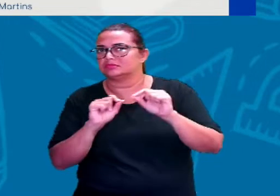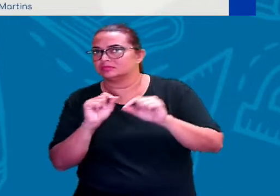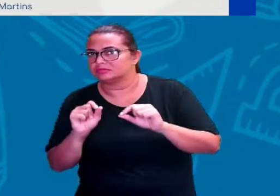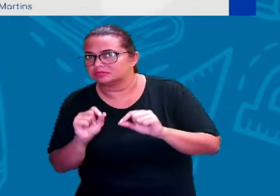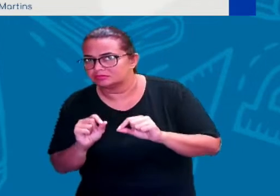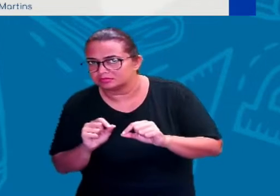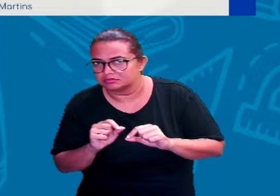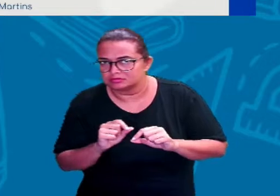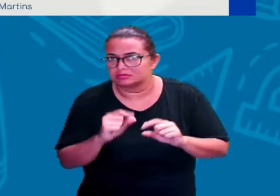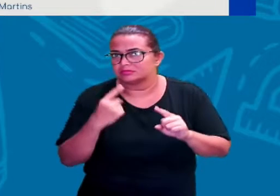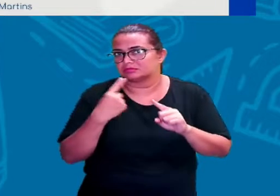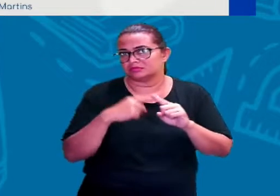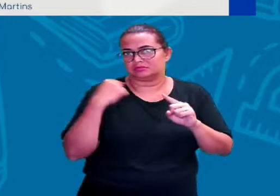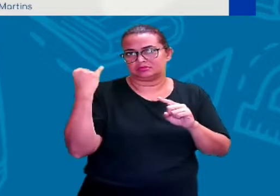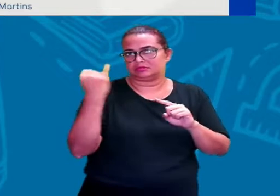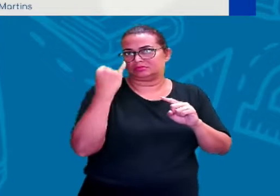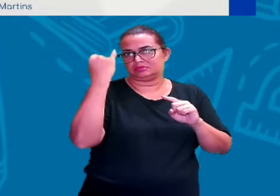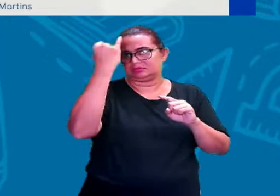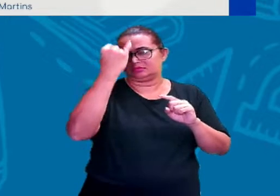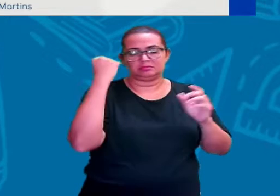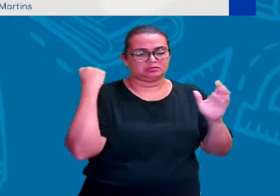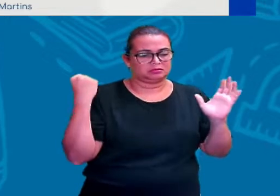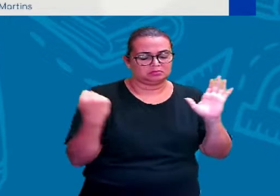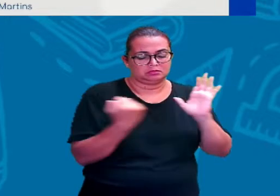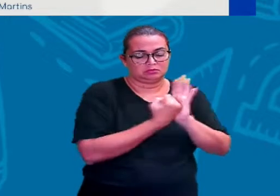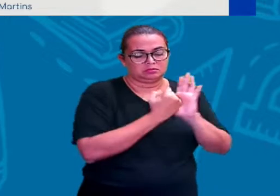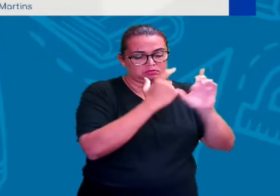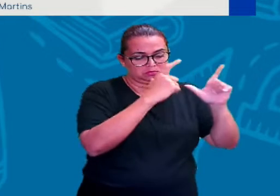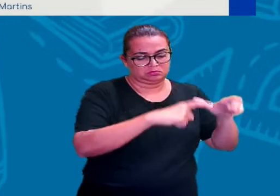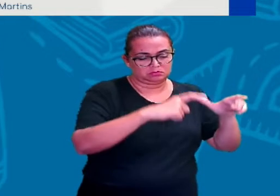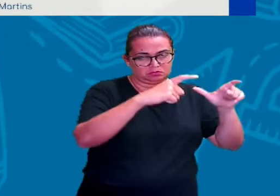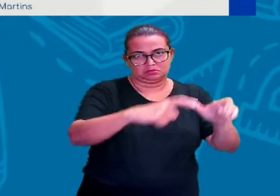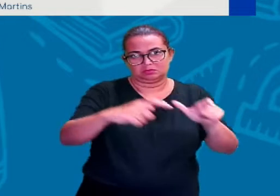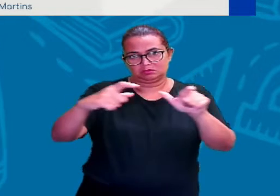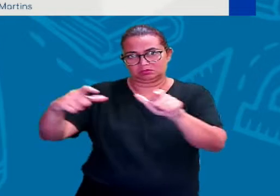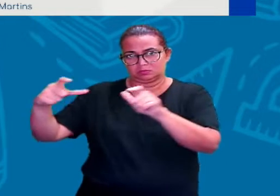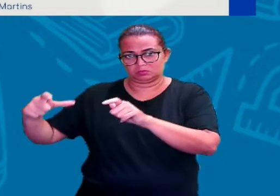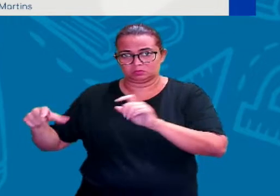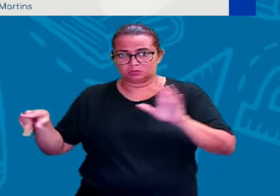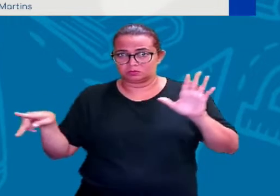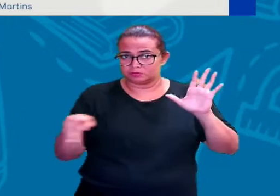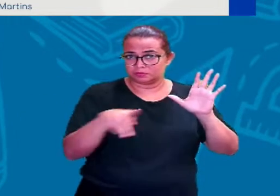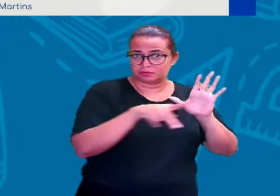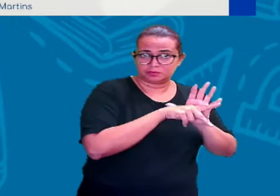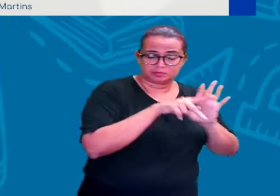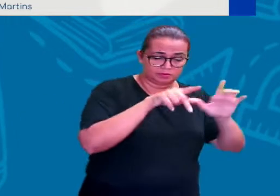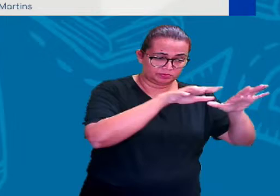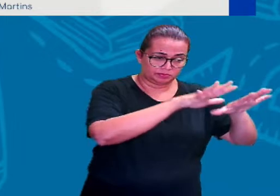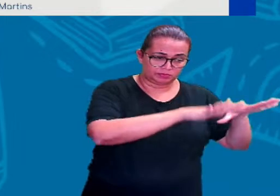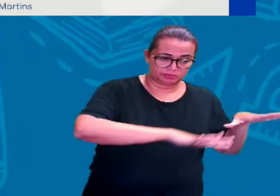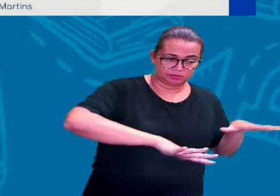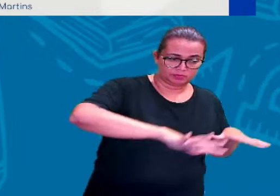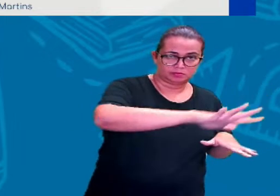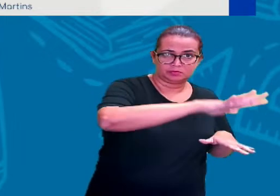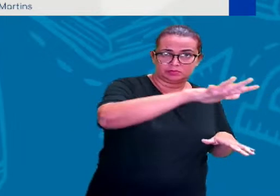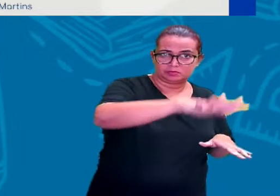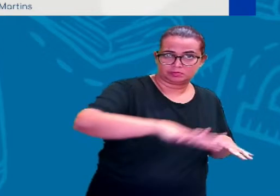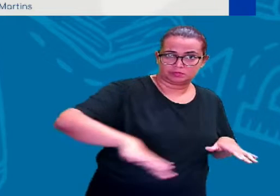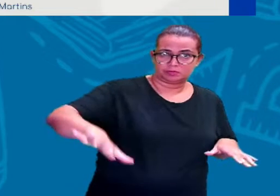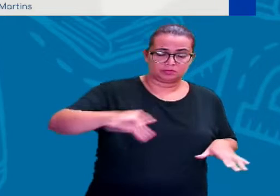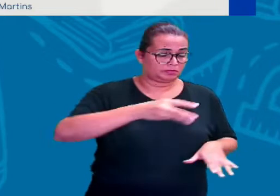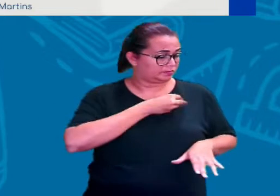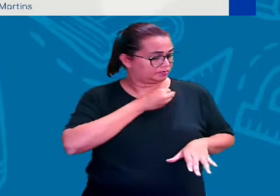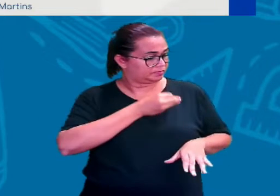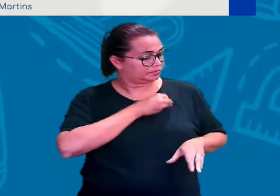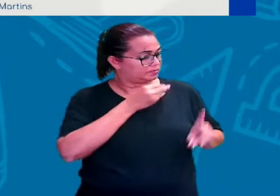desse reconhecimento, dessa demarcação. Então, as terras indígenas são áreas que são habitadas pelos